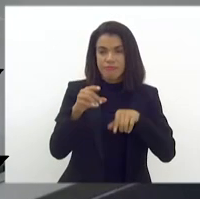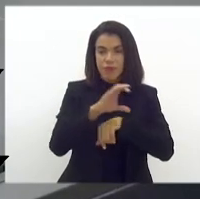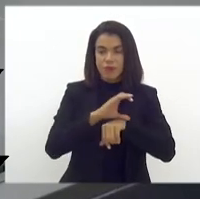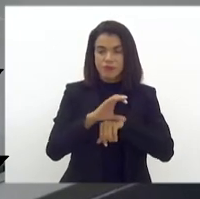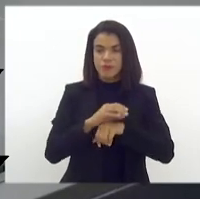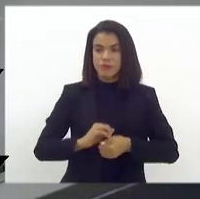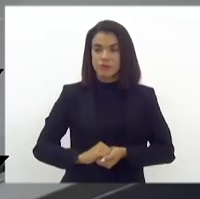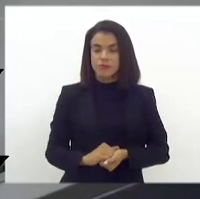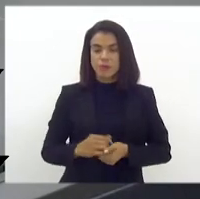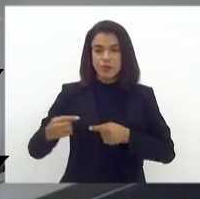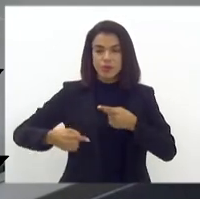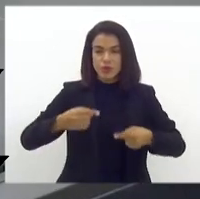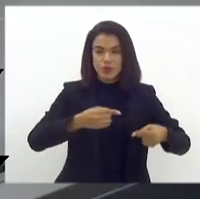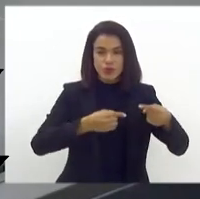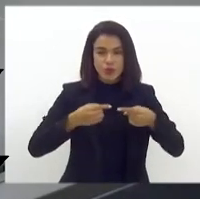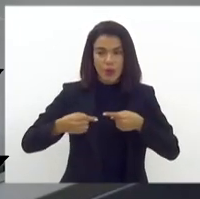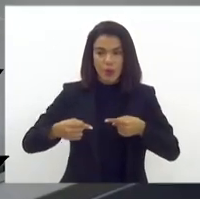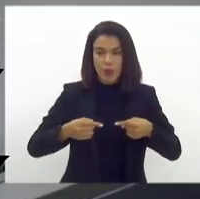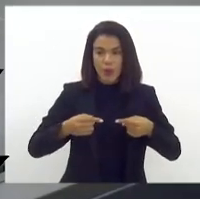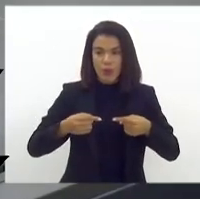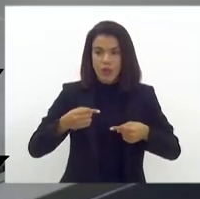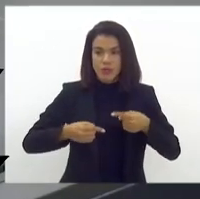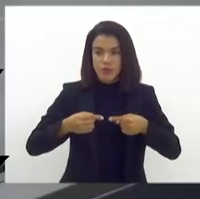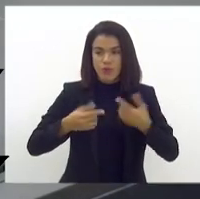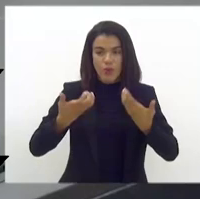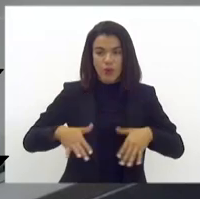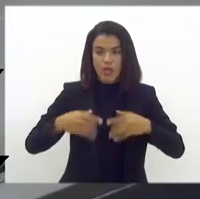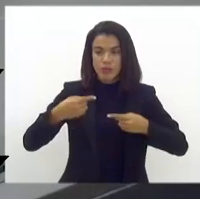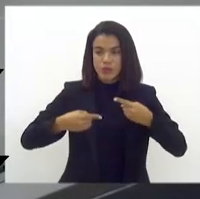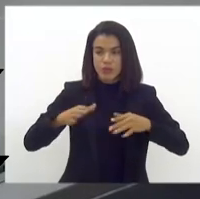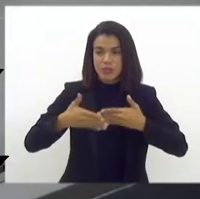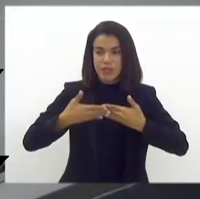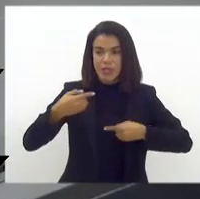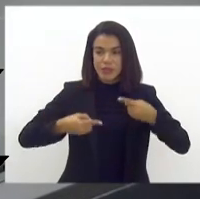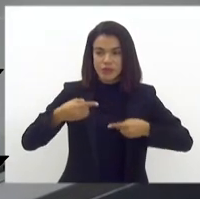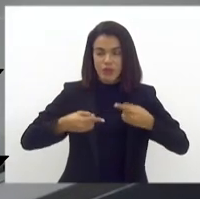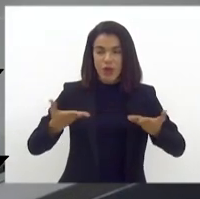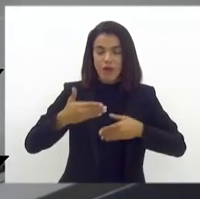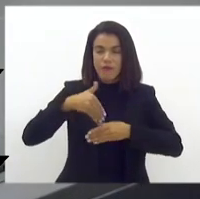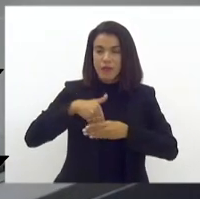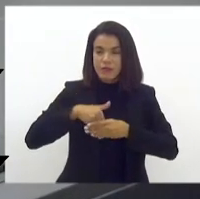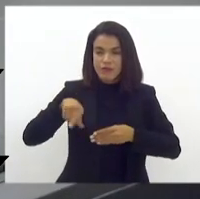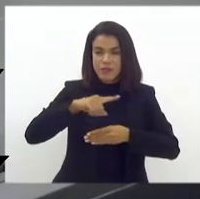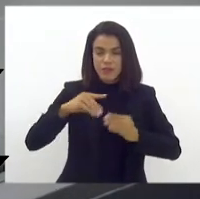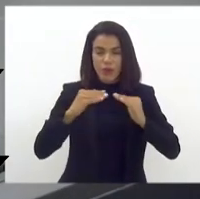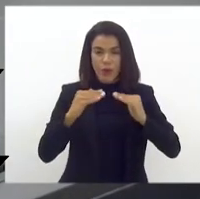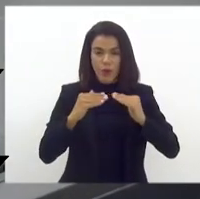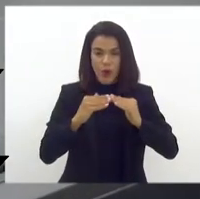emenda. Em discussão novamente, não havendo quem queira discutir, encerrada a discussão, em votação, o